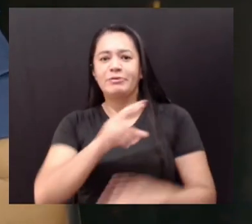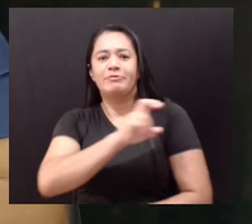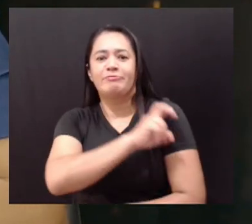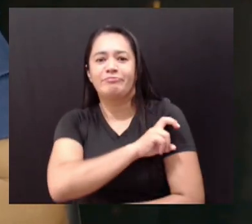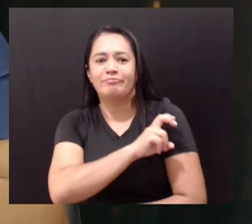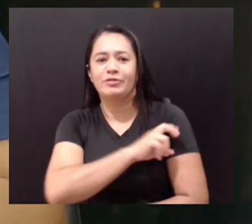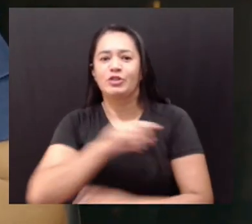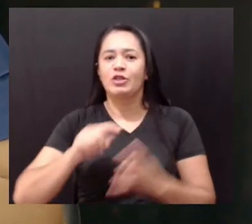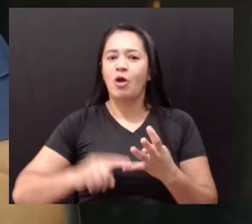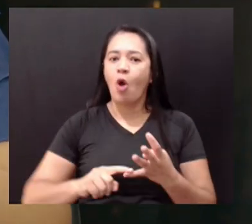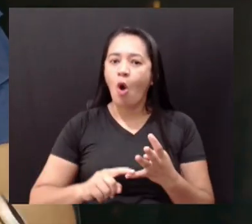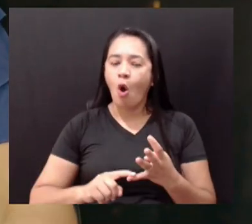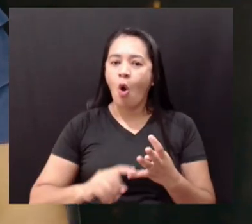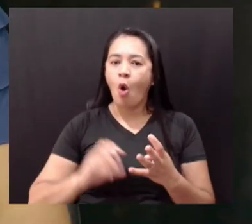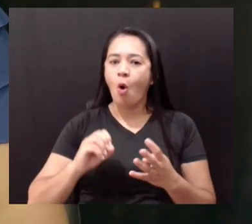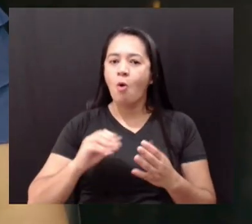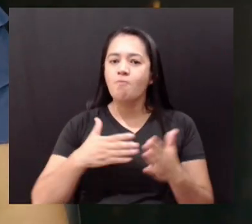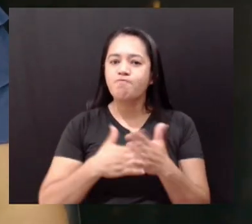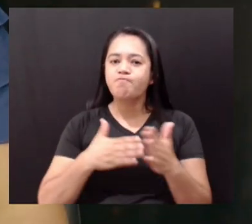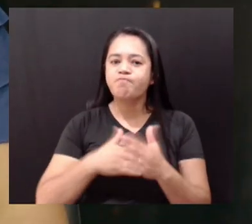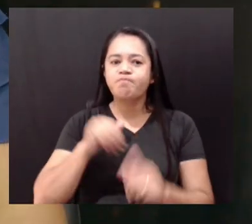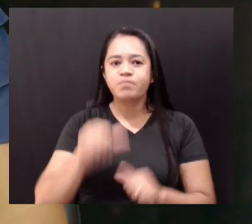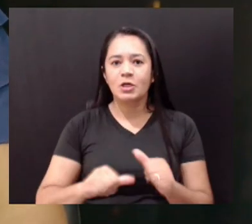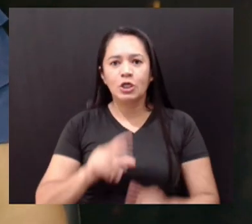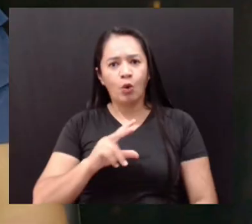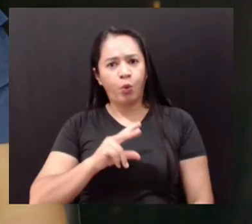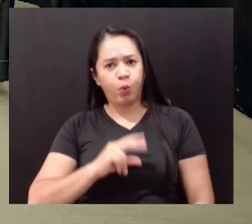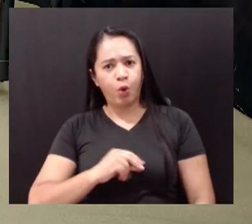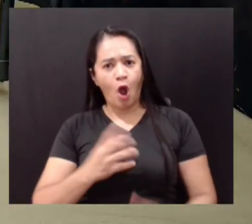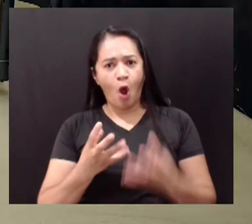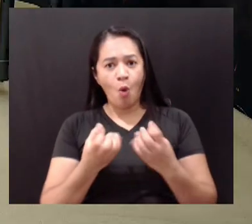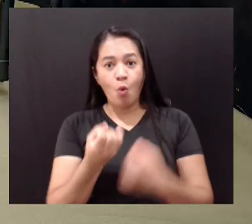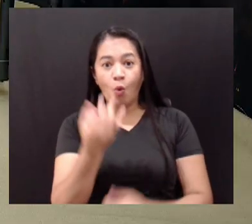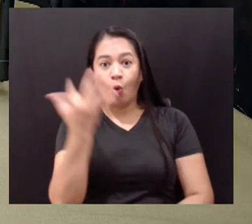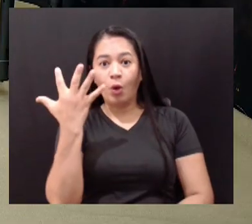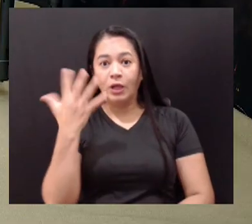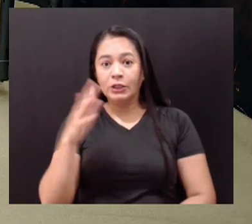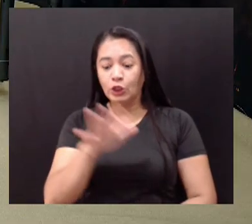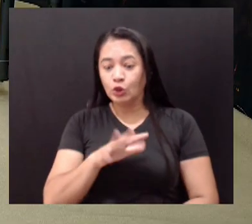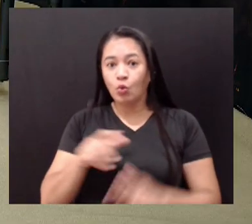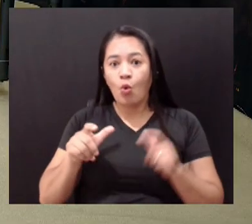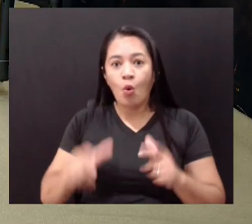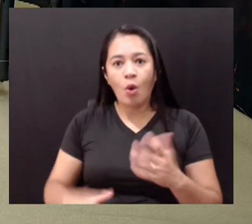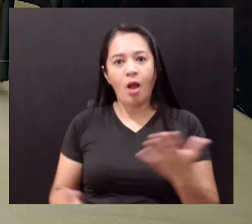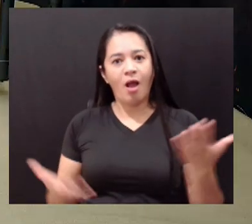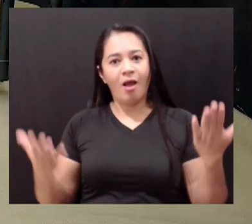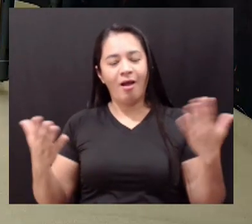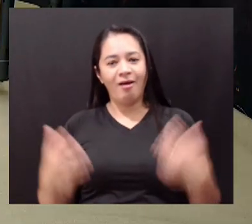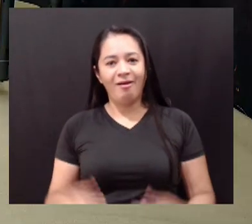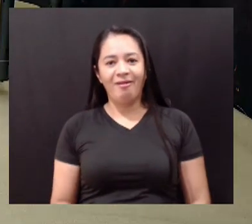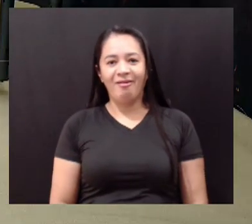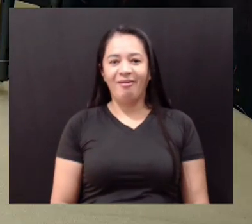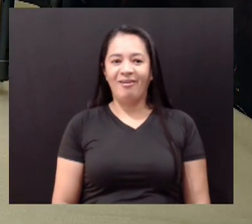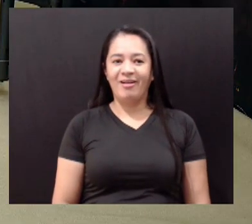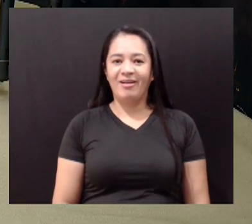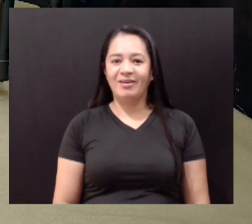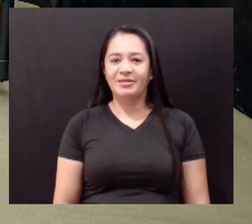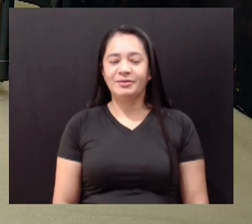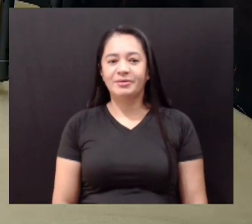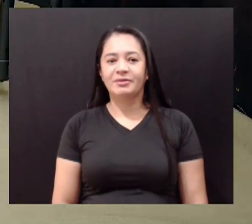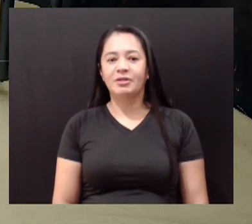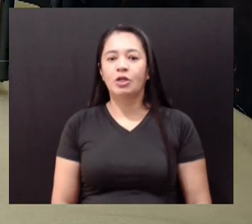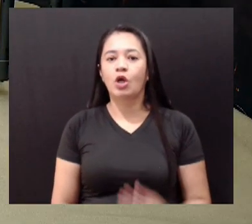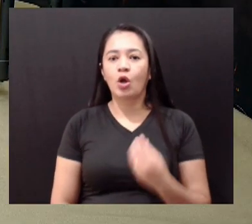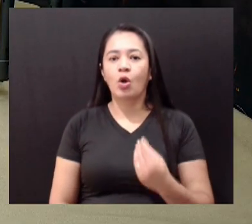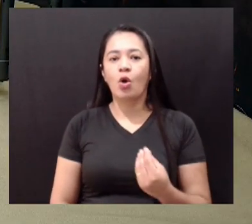à mudança. Nossa, é muita coisa em um ambiente só, não é isso, André? Fala pra gente, como é que ele vai